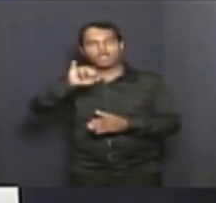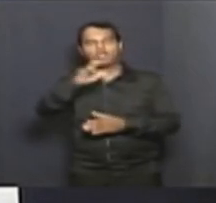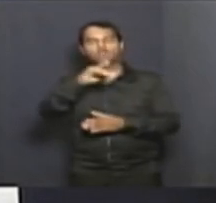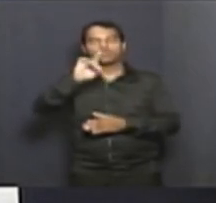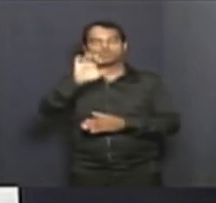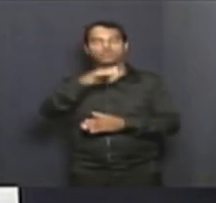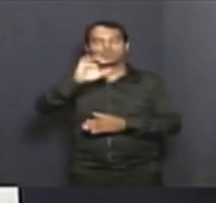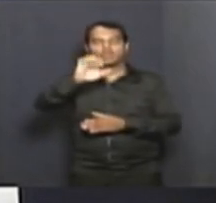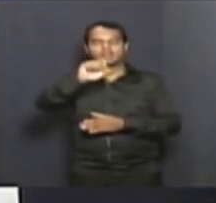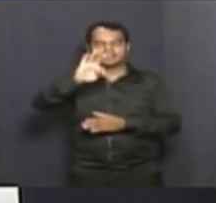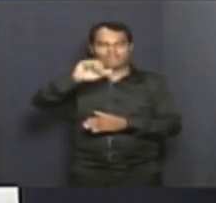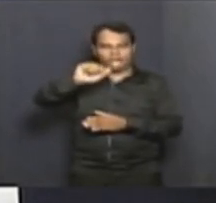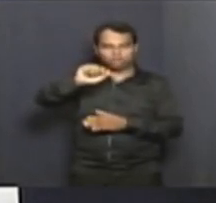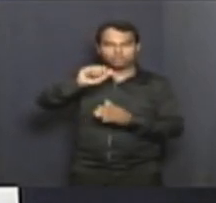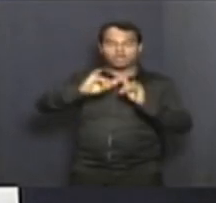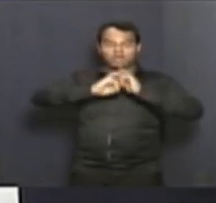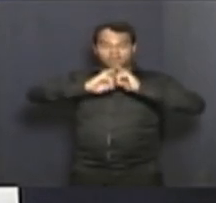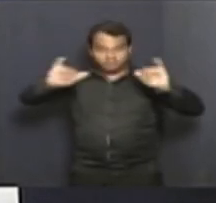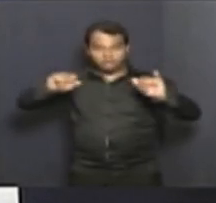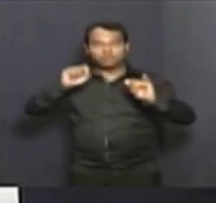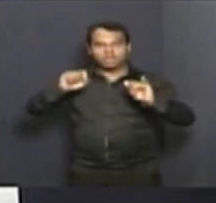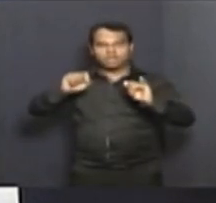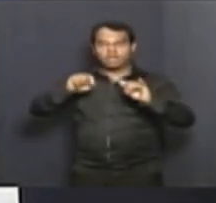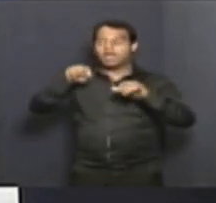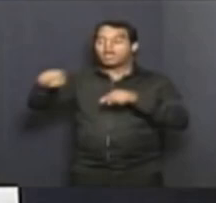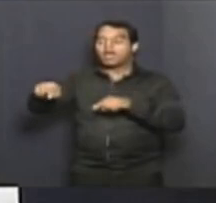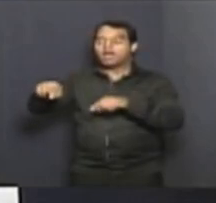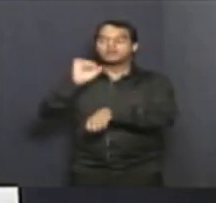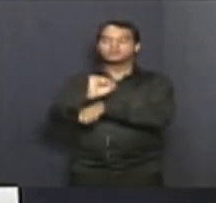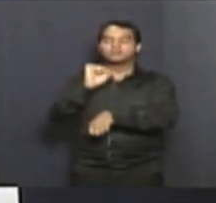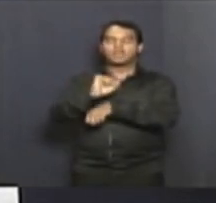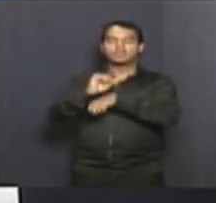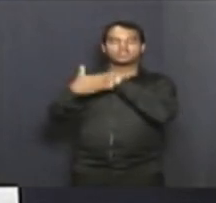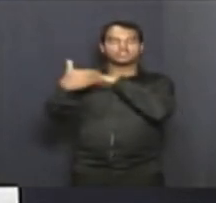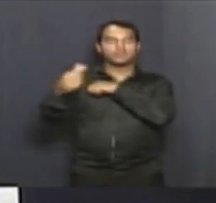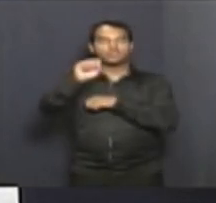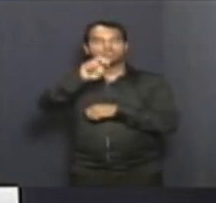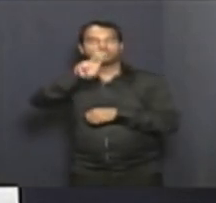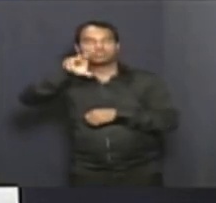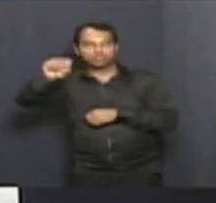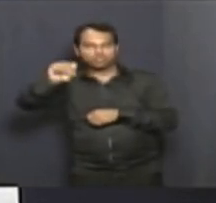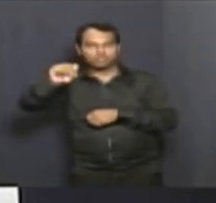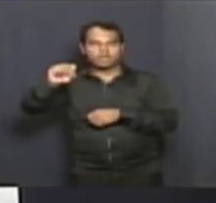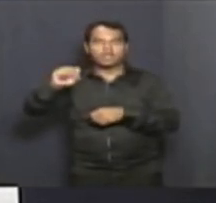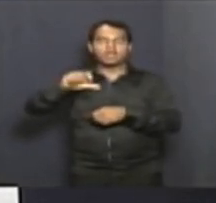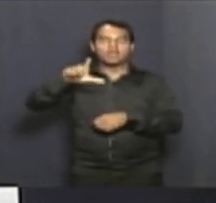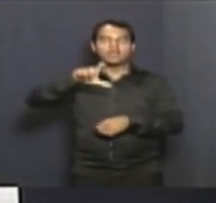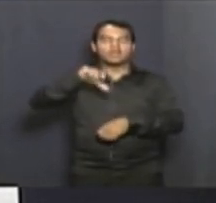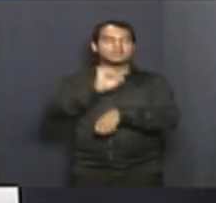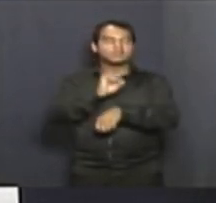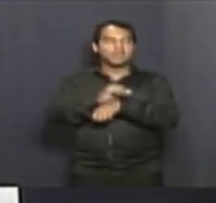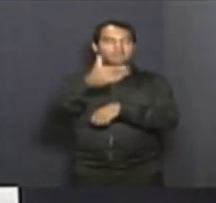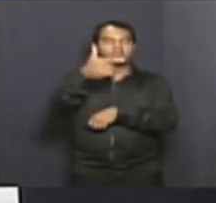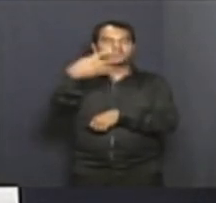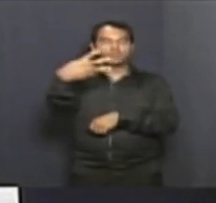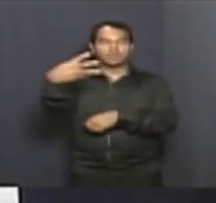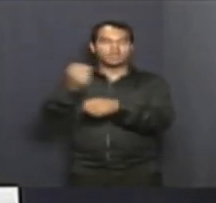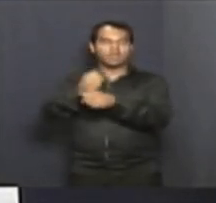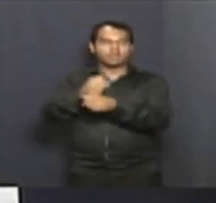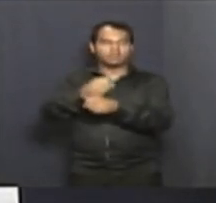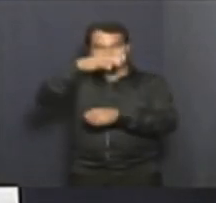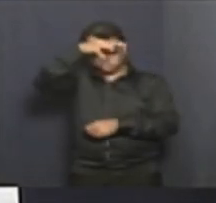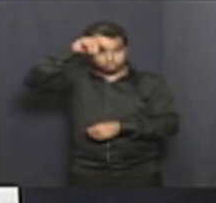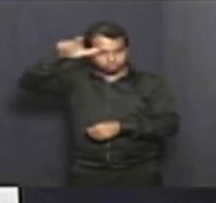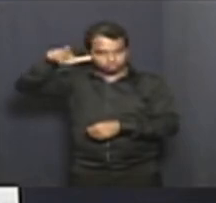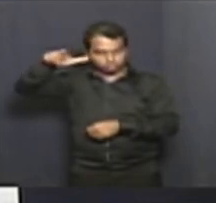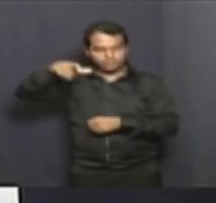sus tem demorado até sete anos em mato grosso do sul há três semanas atrás eu em dourados um dos jornais